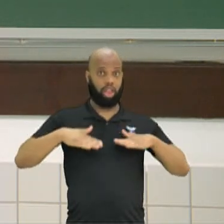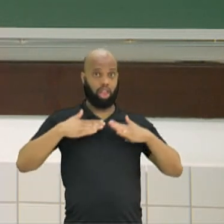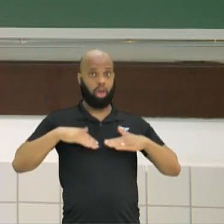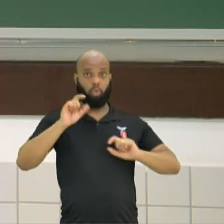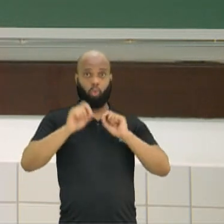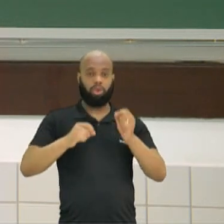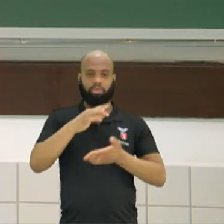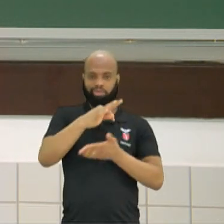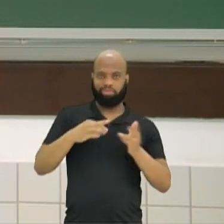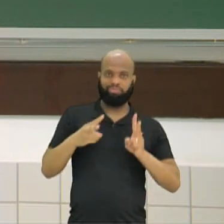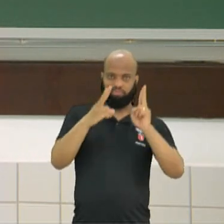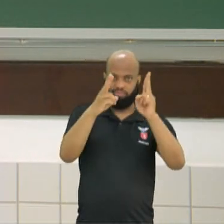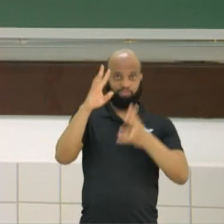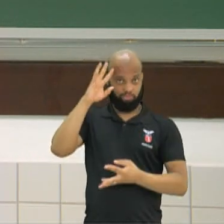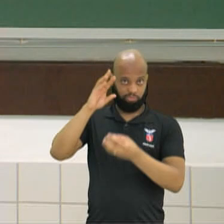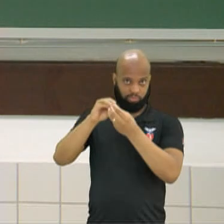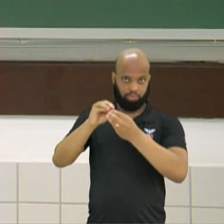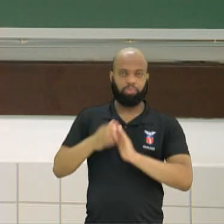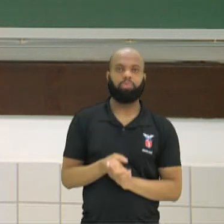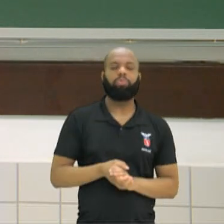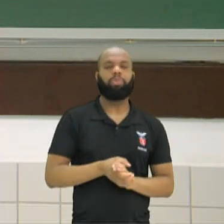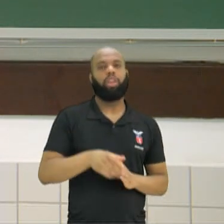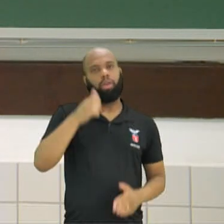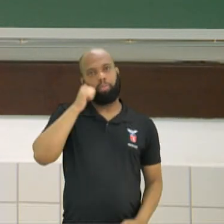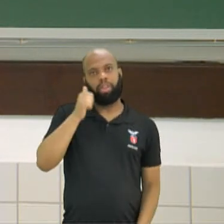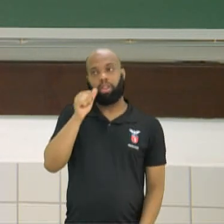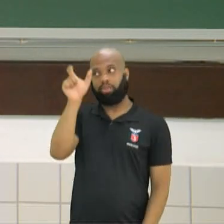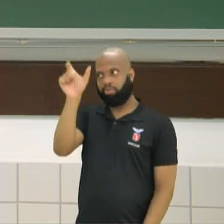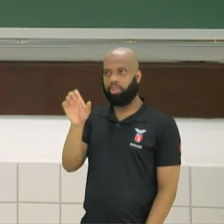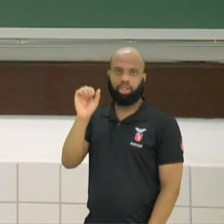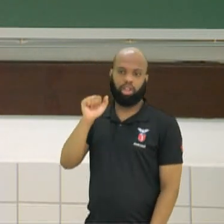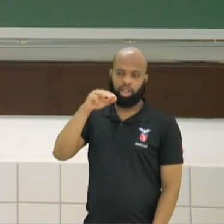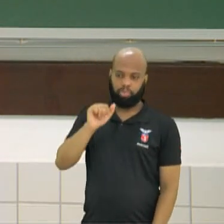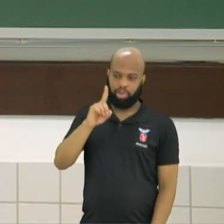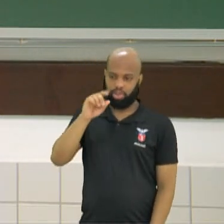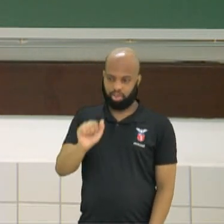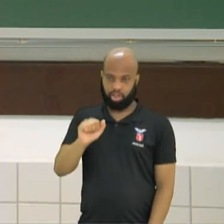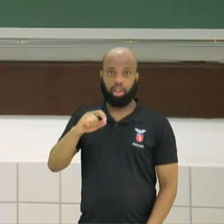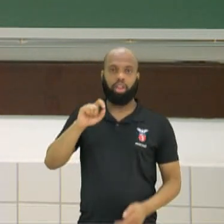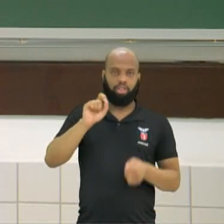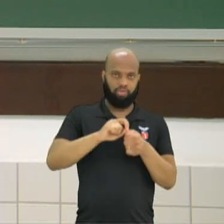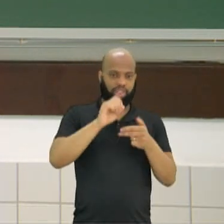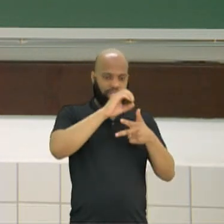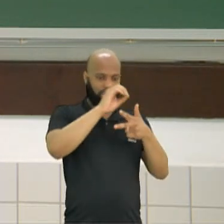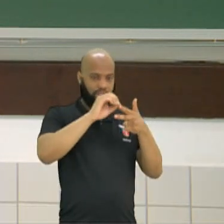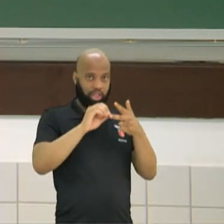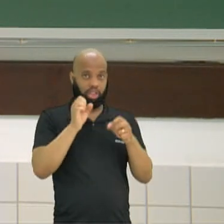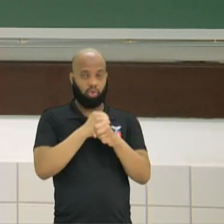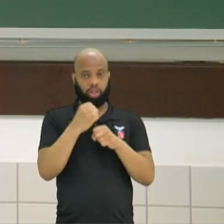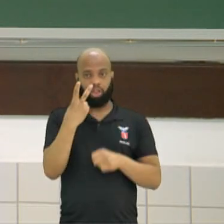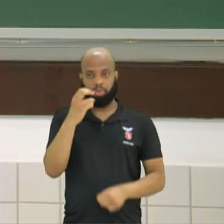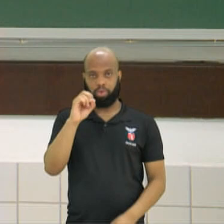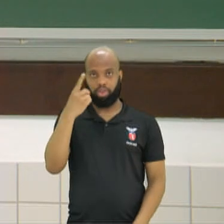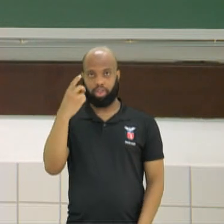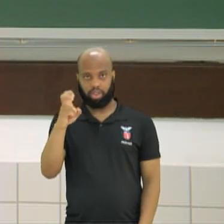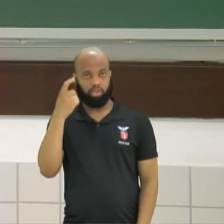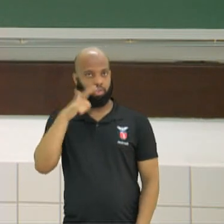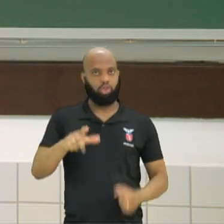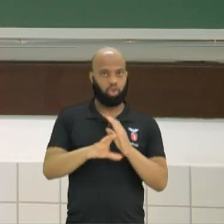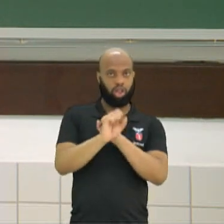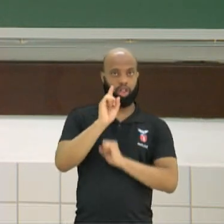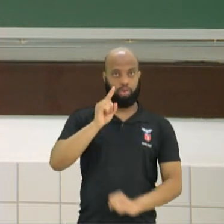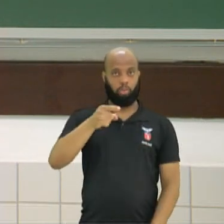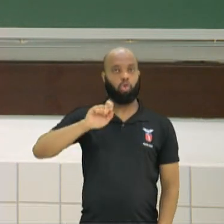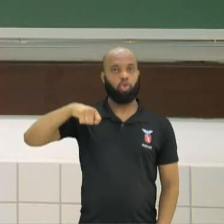aí nós tínhamos ali uma parte da conclusão que a aluna Amanda, do Enem de 2015, redação nota 1000, fez. E aí